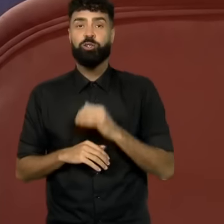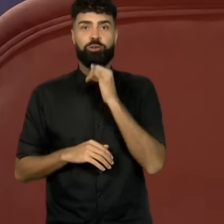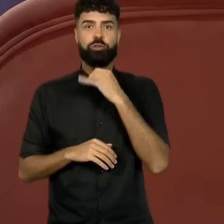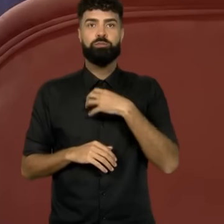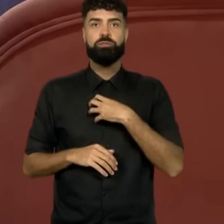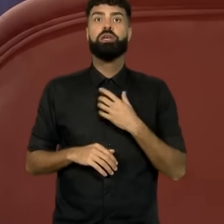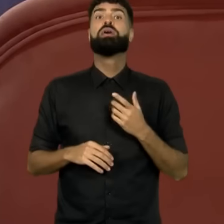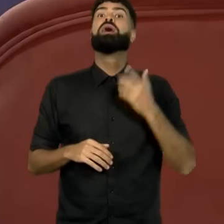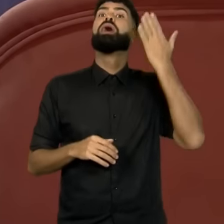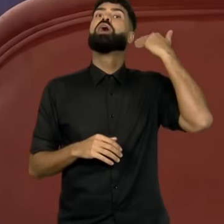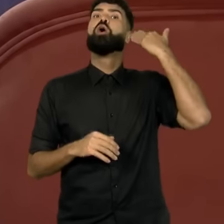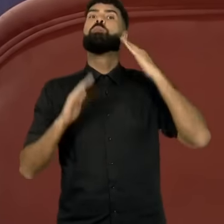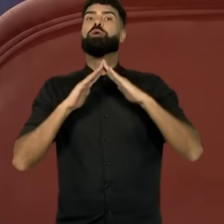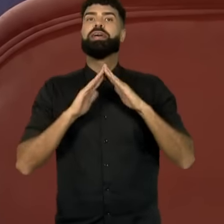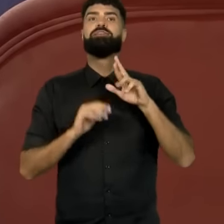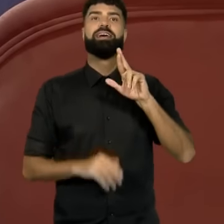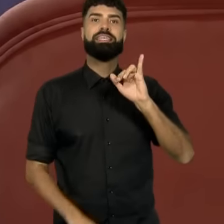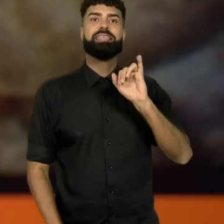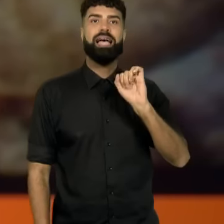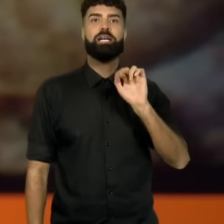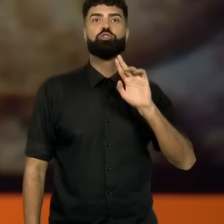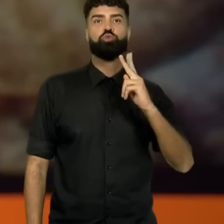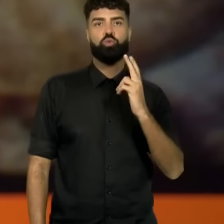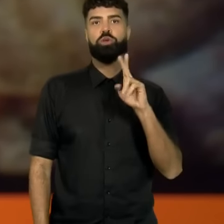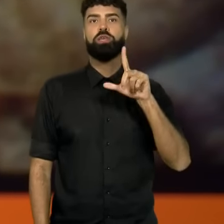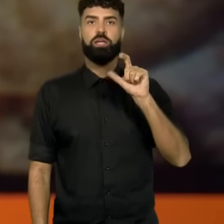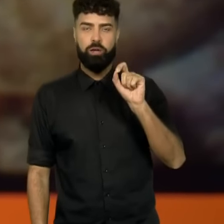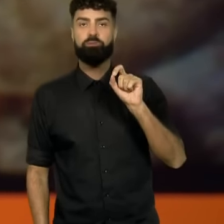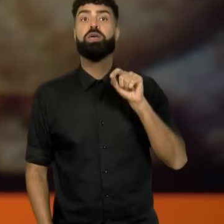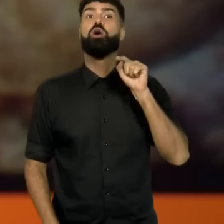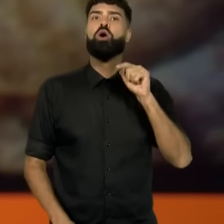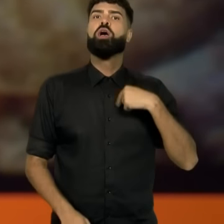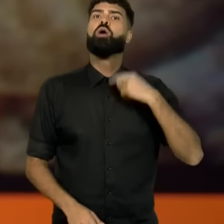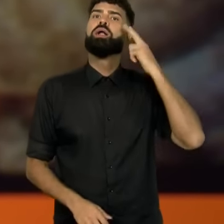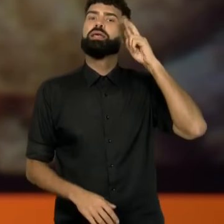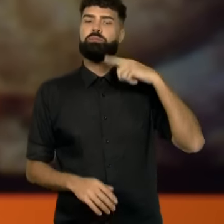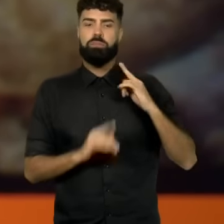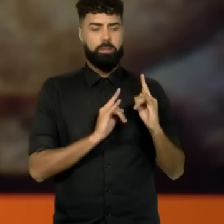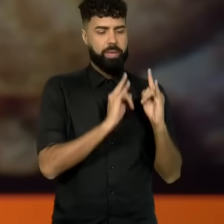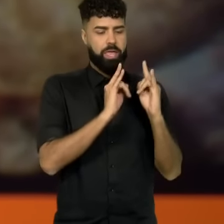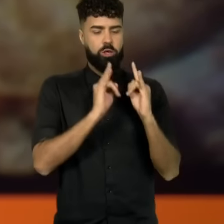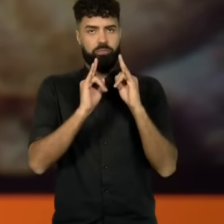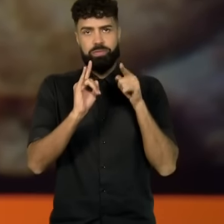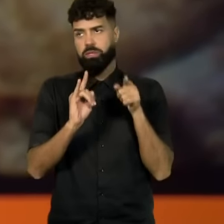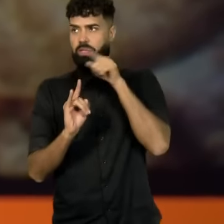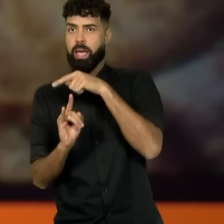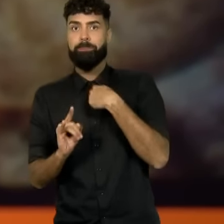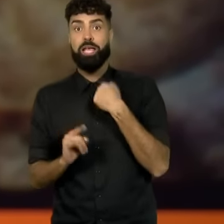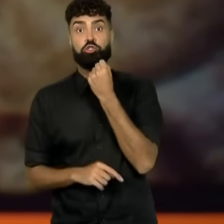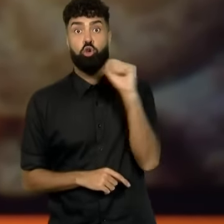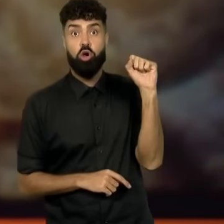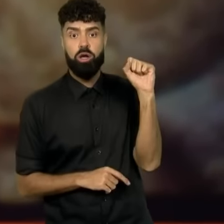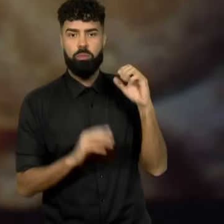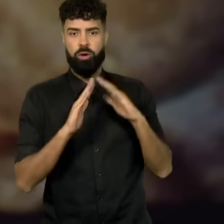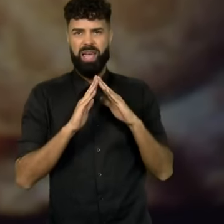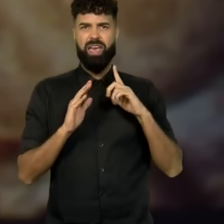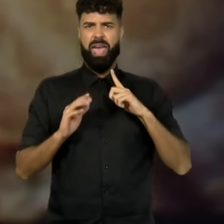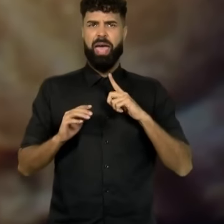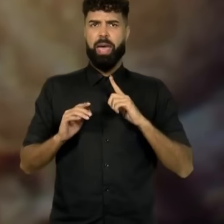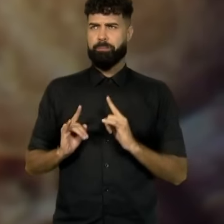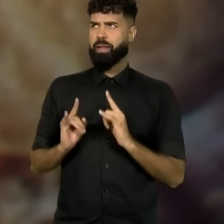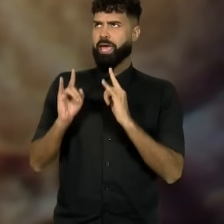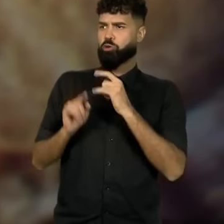tempo, morava na Rua do Riachuelo. Aham. E três prédios depois morava a minha sogra, um prédio de três andares.